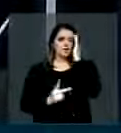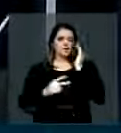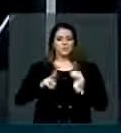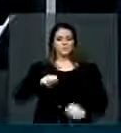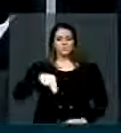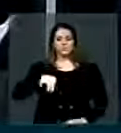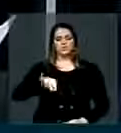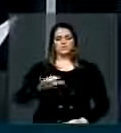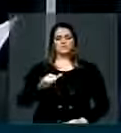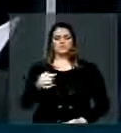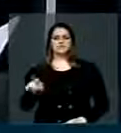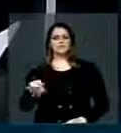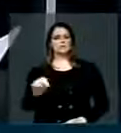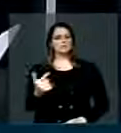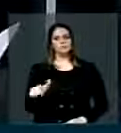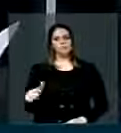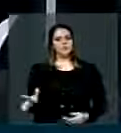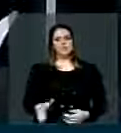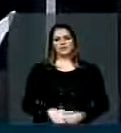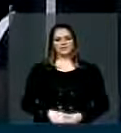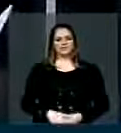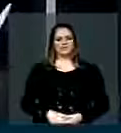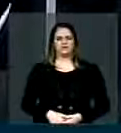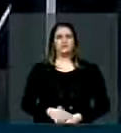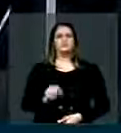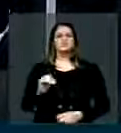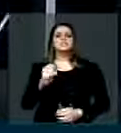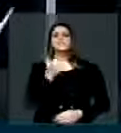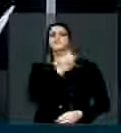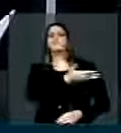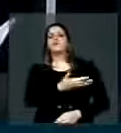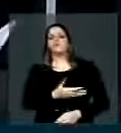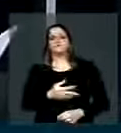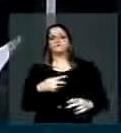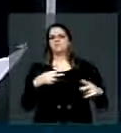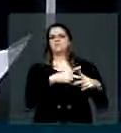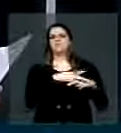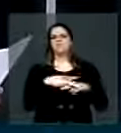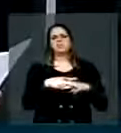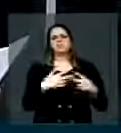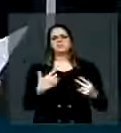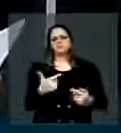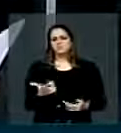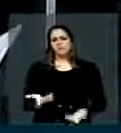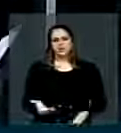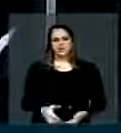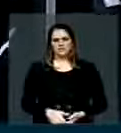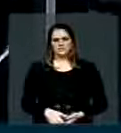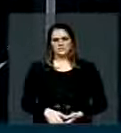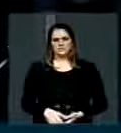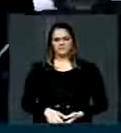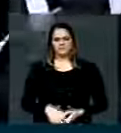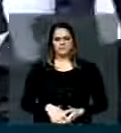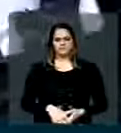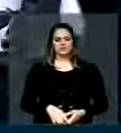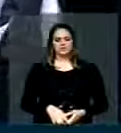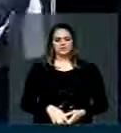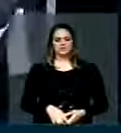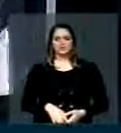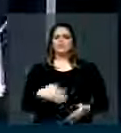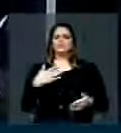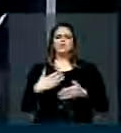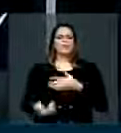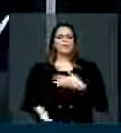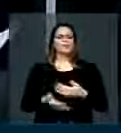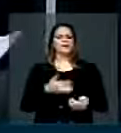torcidas organizadas que ocorrem fora do contexto da partida de futebol no estádio, mas em razão do evento esportivo, seja ele